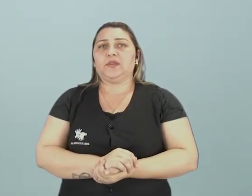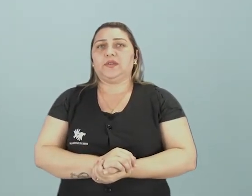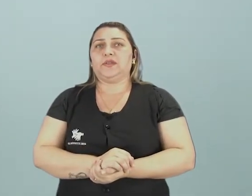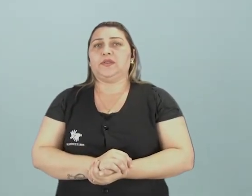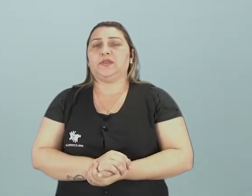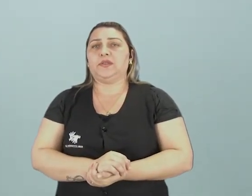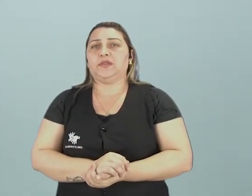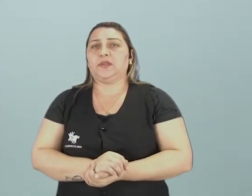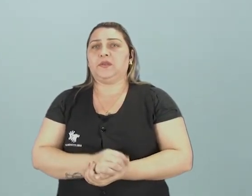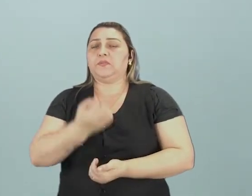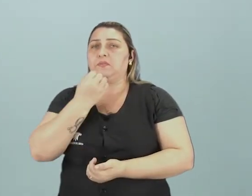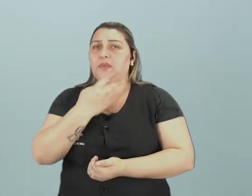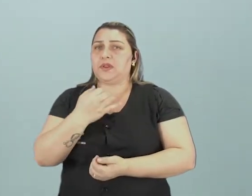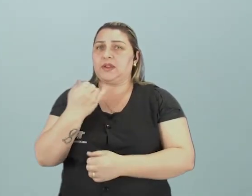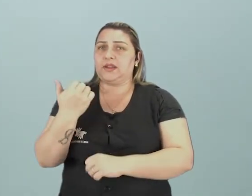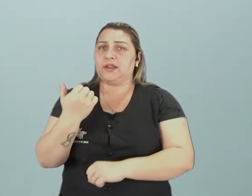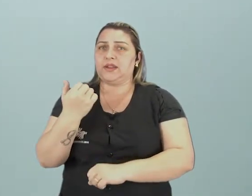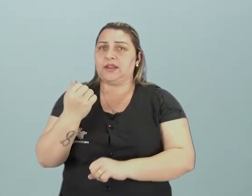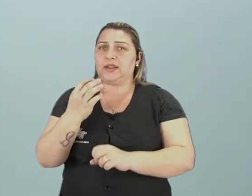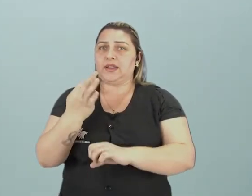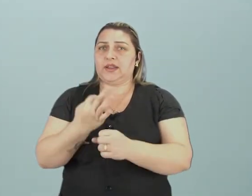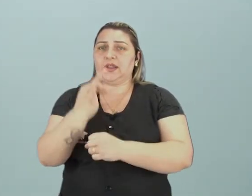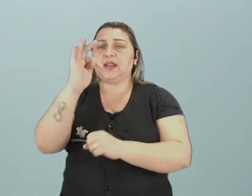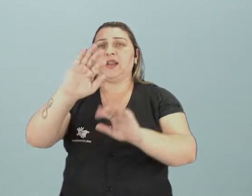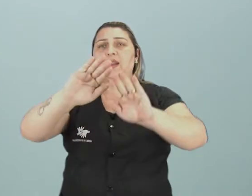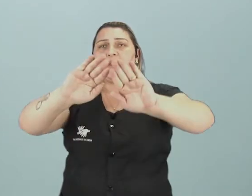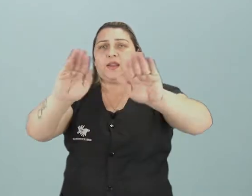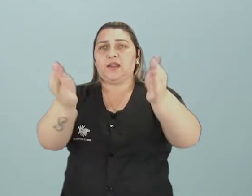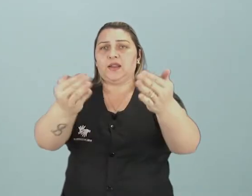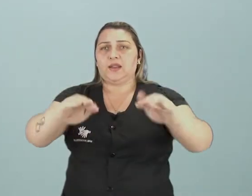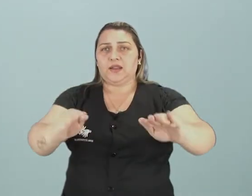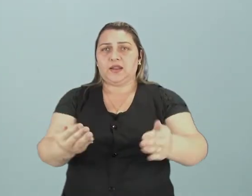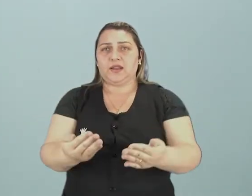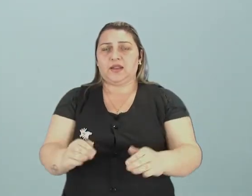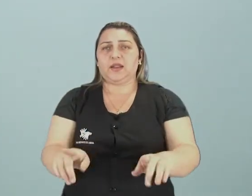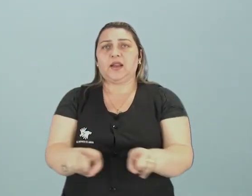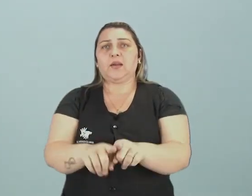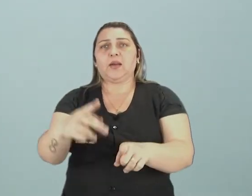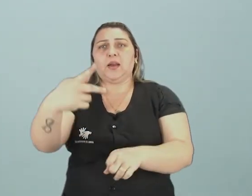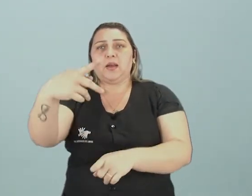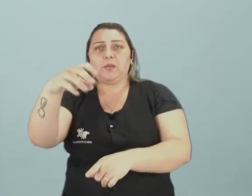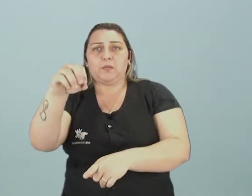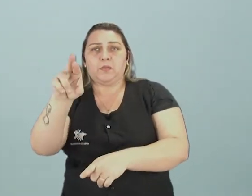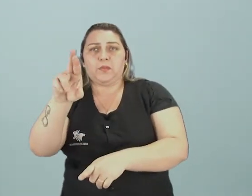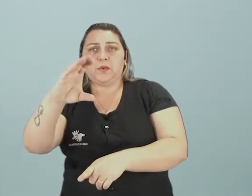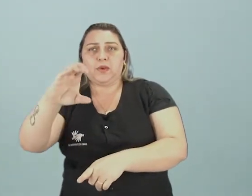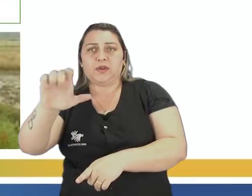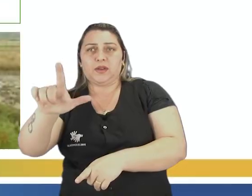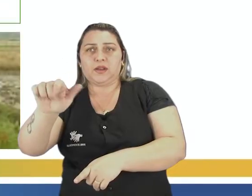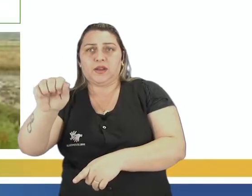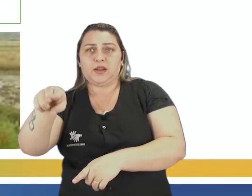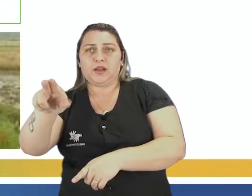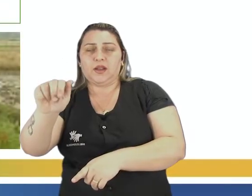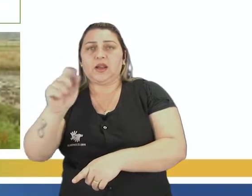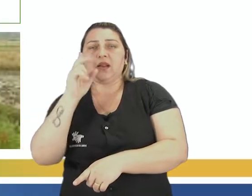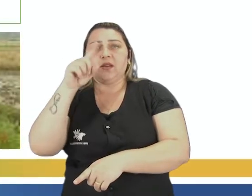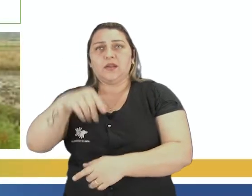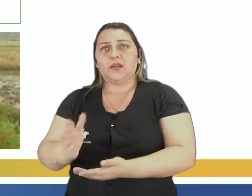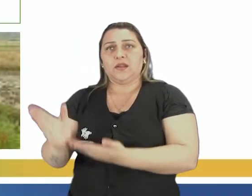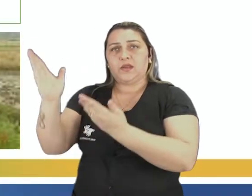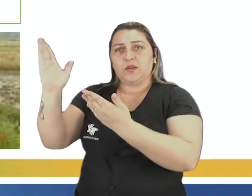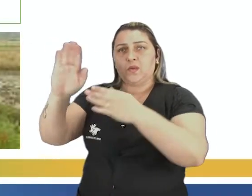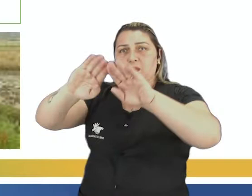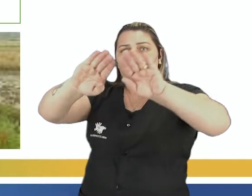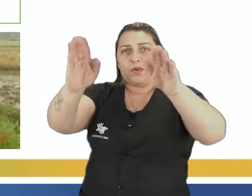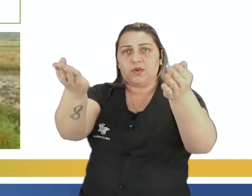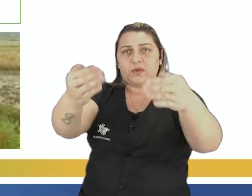eram sofisticados na produção da cerâmica e na produção da porcelana. Observamos a imagem aí, nós temos os